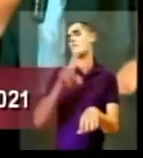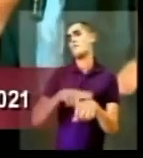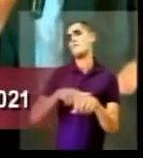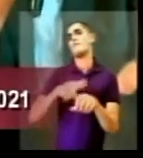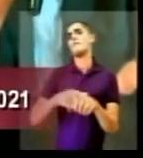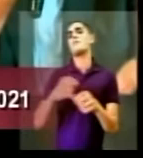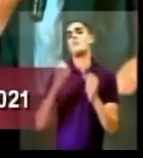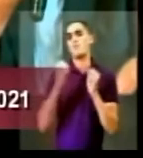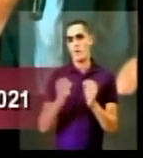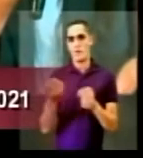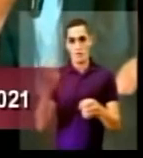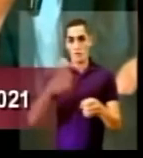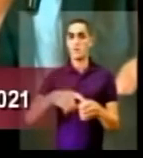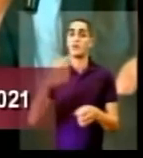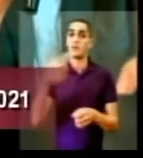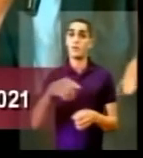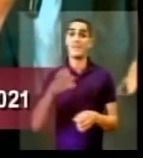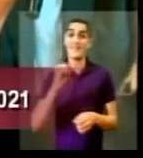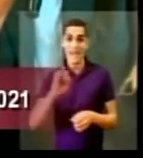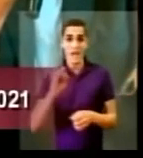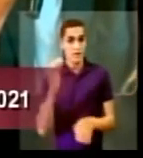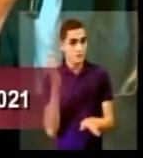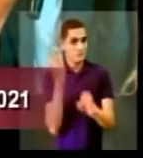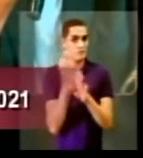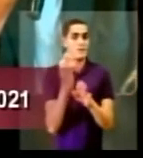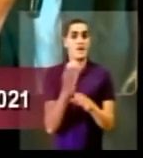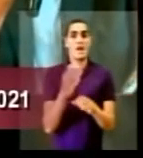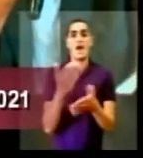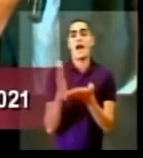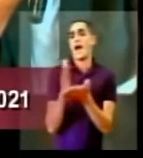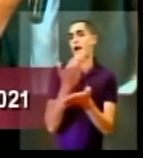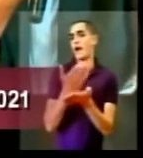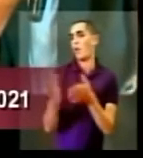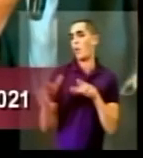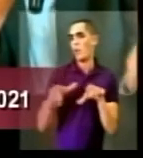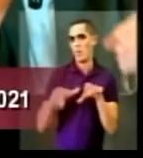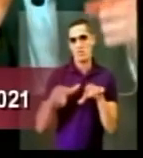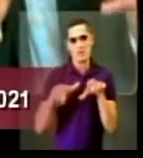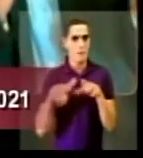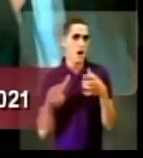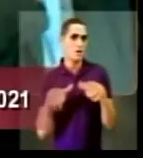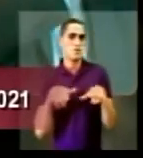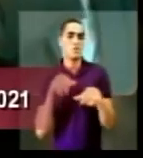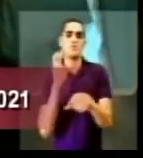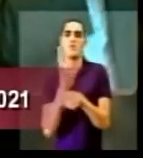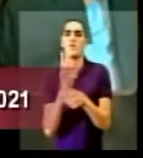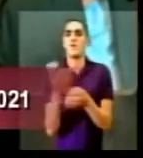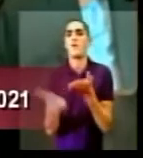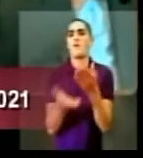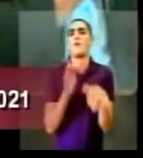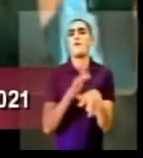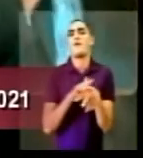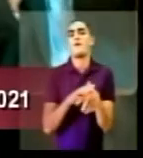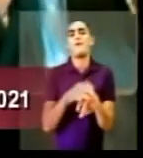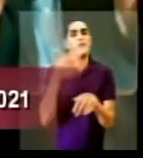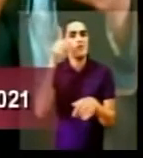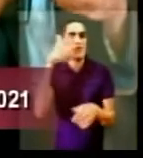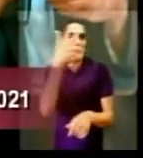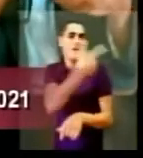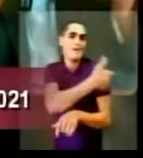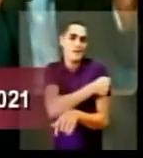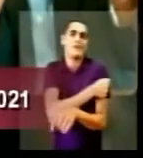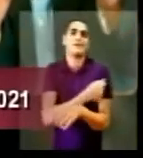for detectado que algum trabalhador que está na frente não pôde se vacinar na época, por